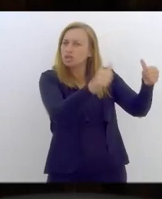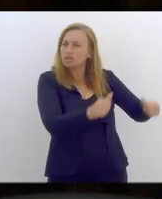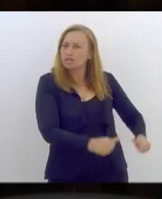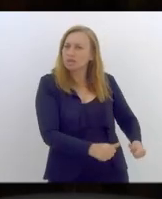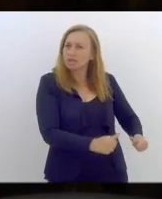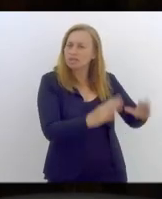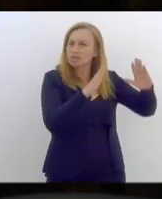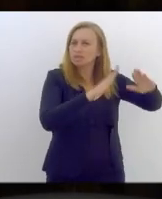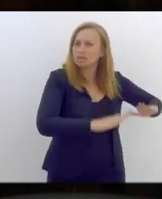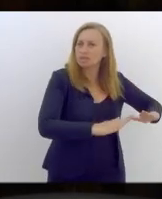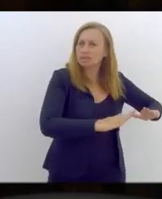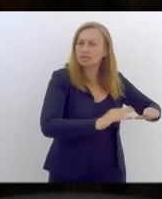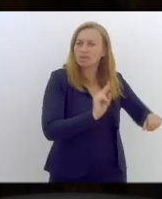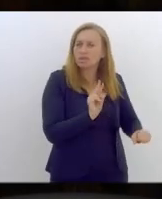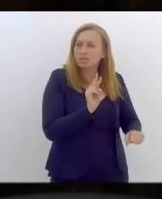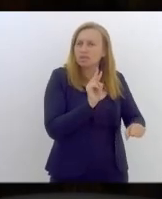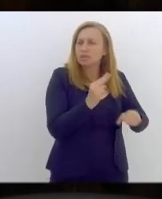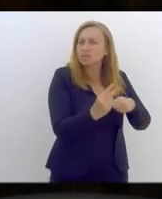para proteger